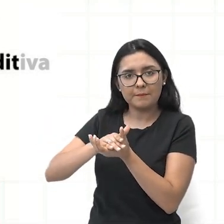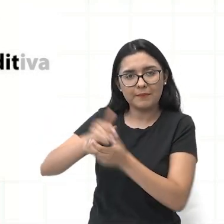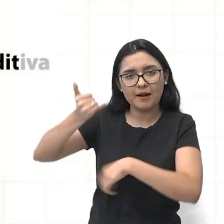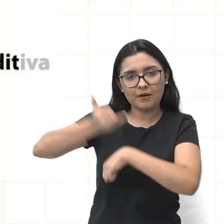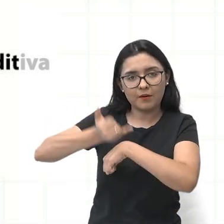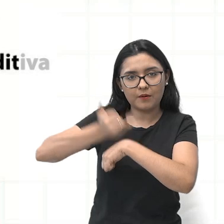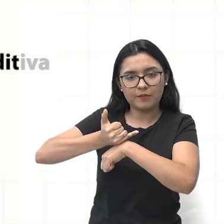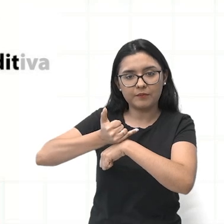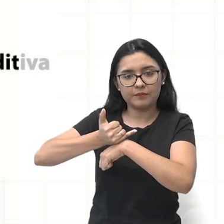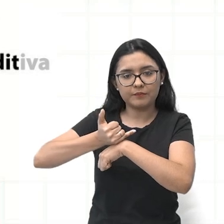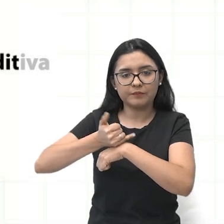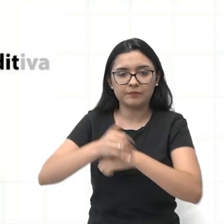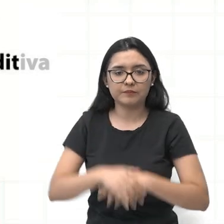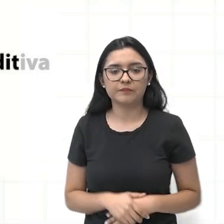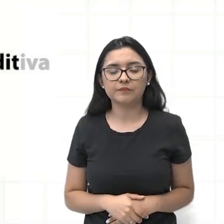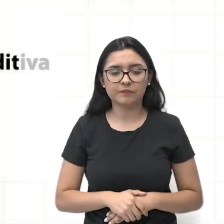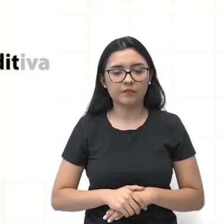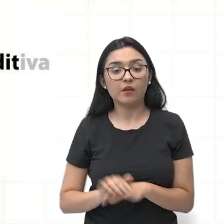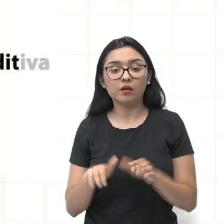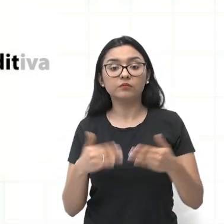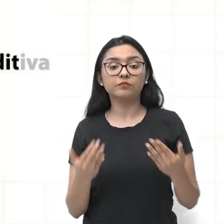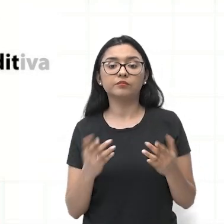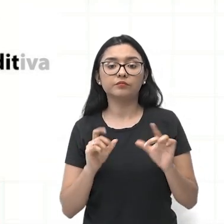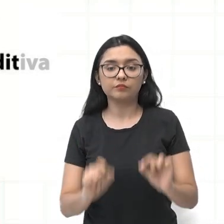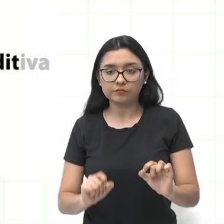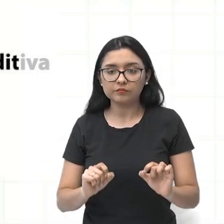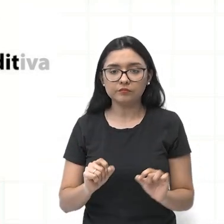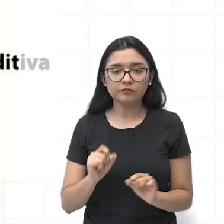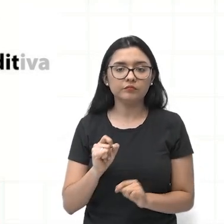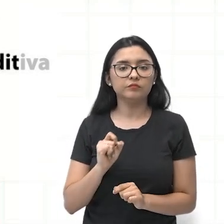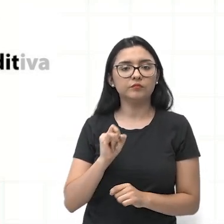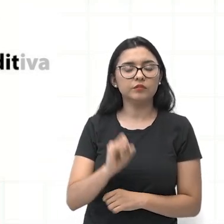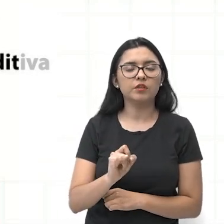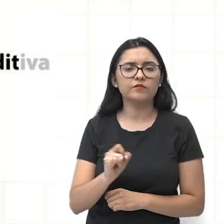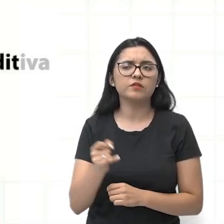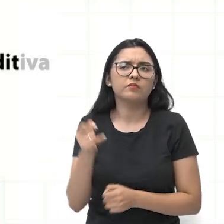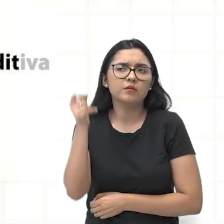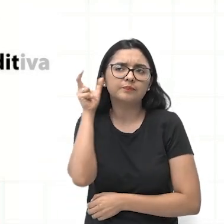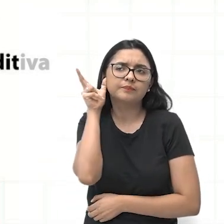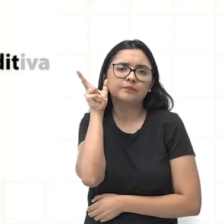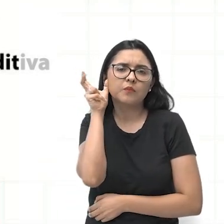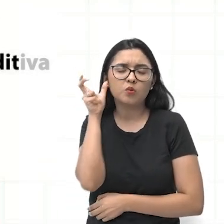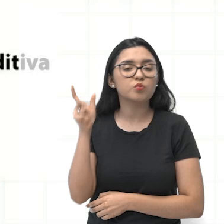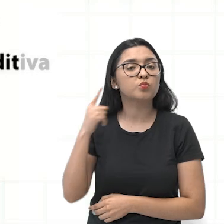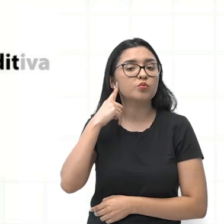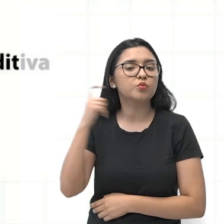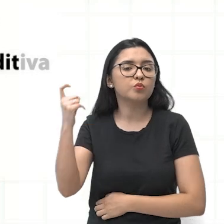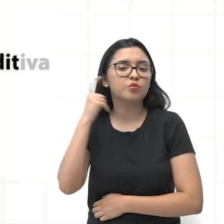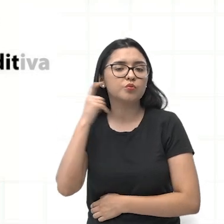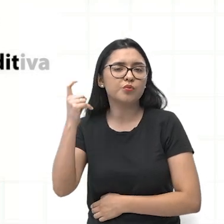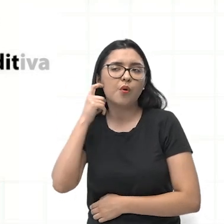o estribo, certo? Então, quando o som chega aqui no seu tímpano